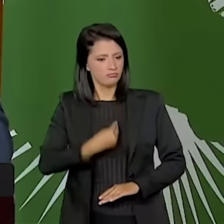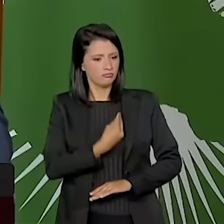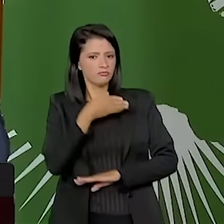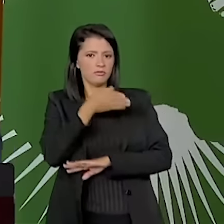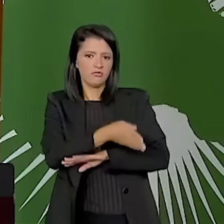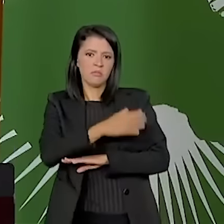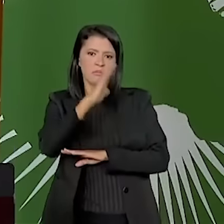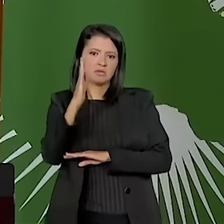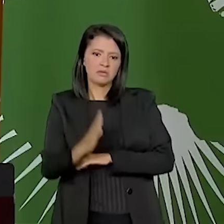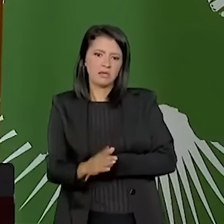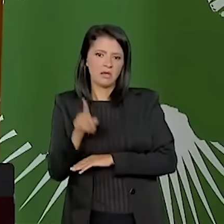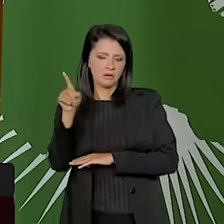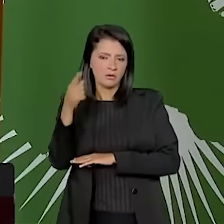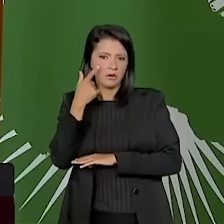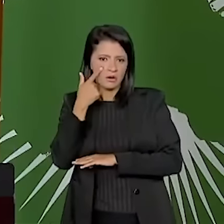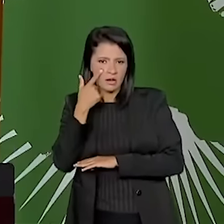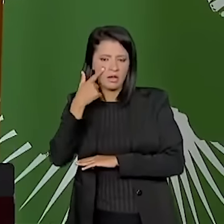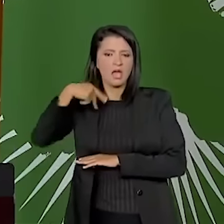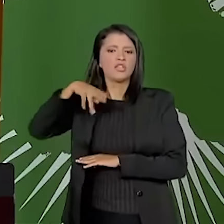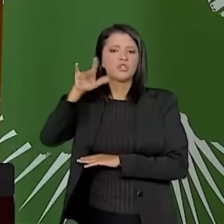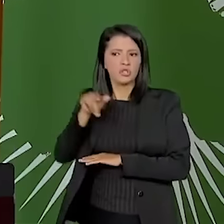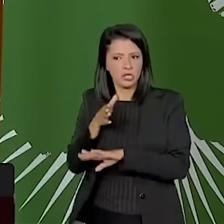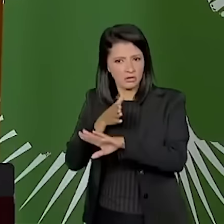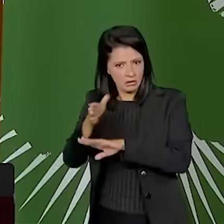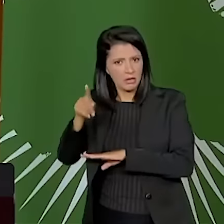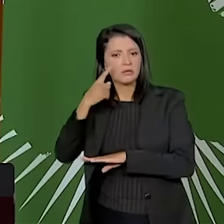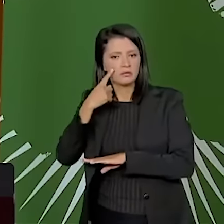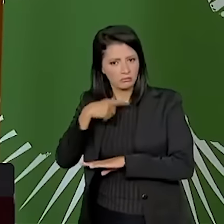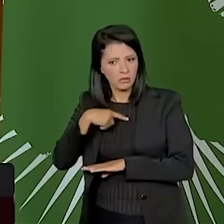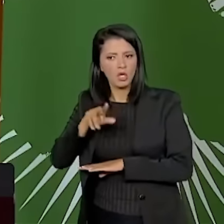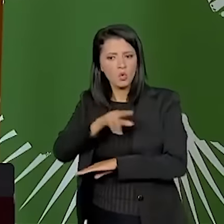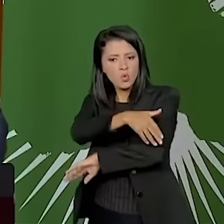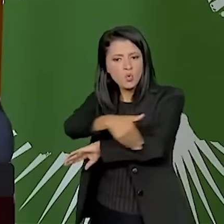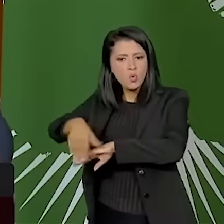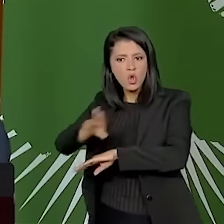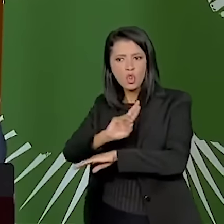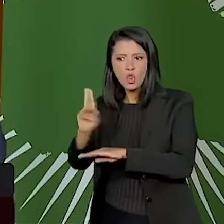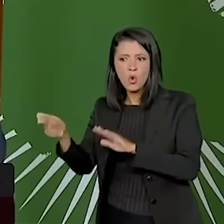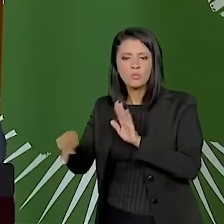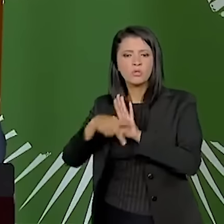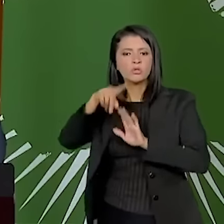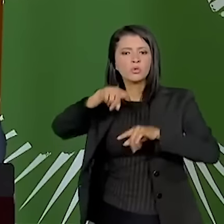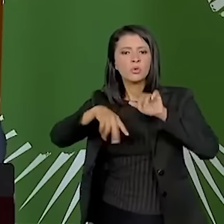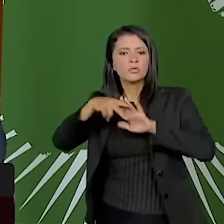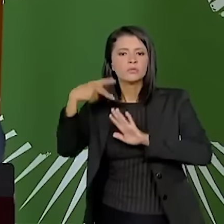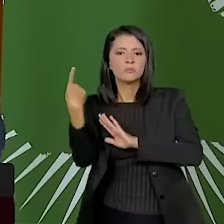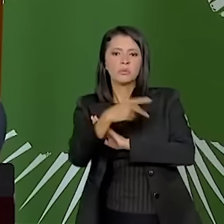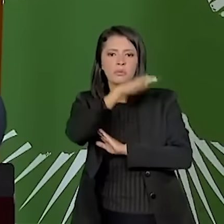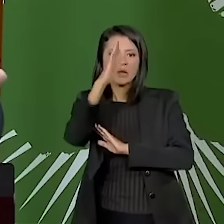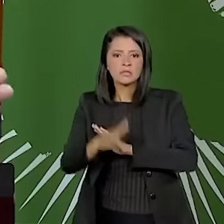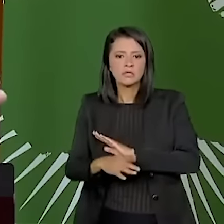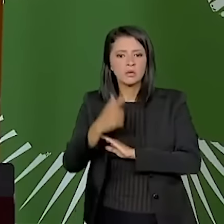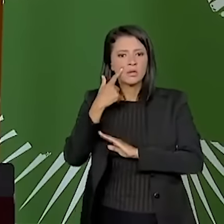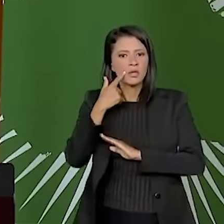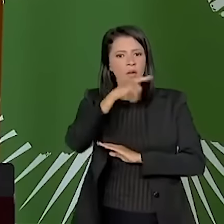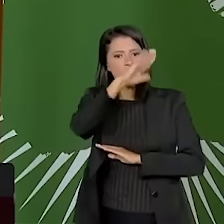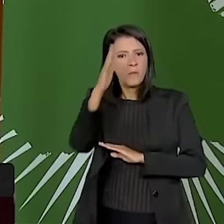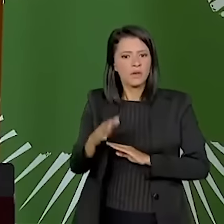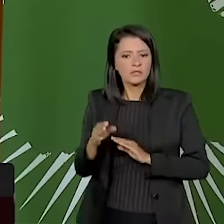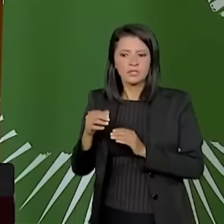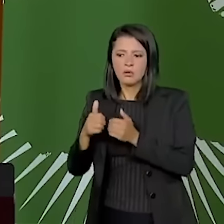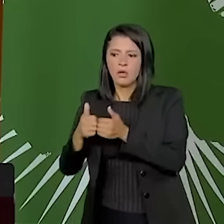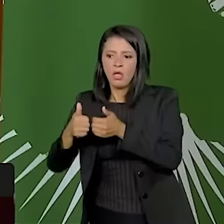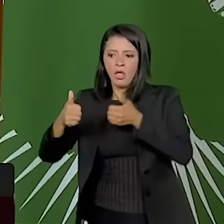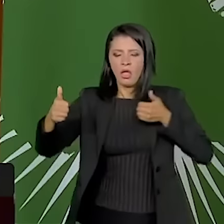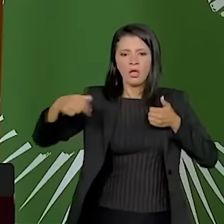10 mil brasileiros, tem rua com o nome de coisa do Brasil. Ou seja, o Brasil se afastou da Nigéria, ou